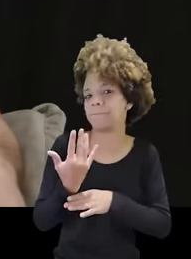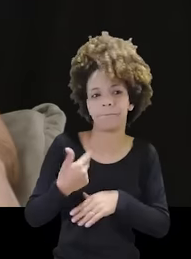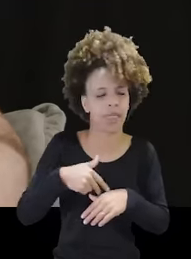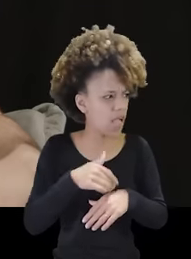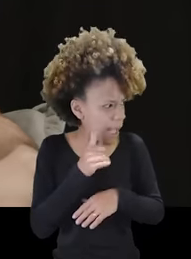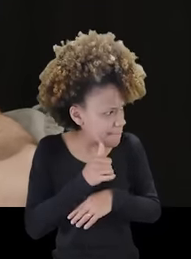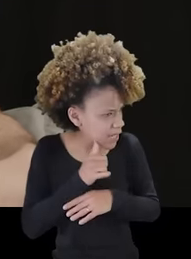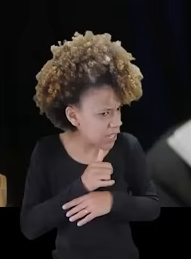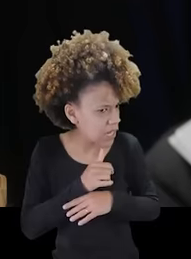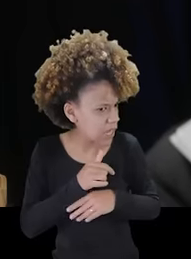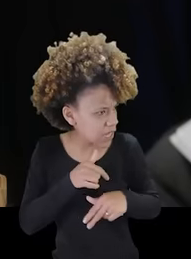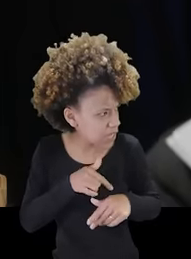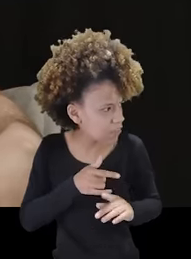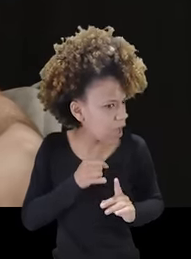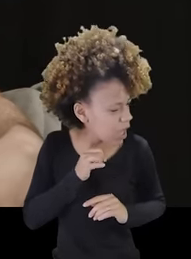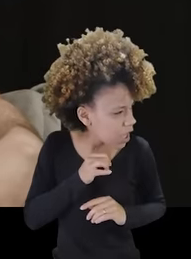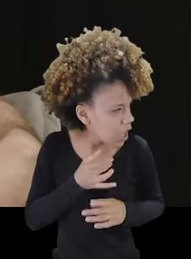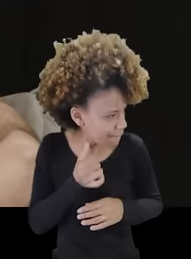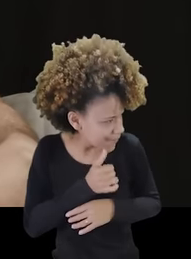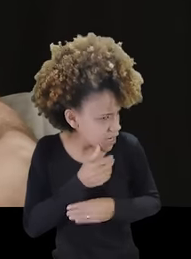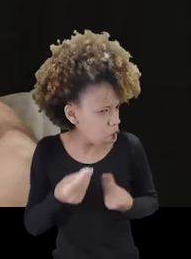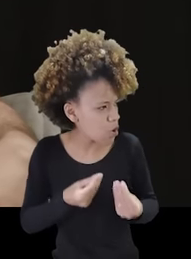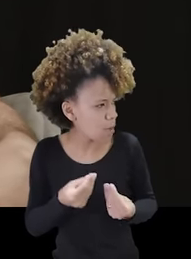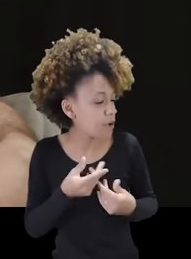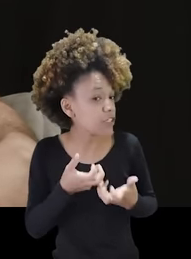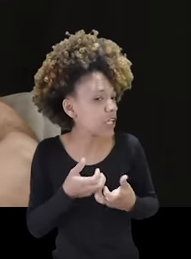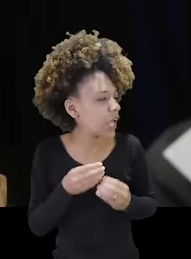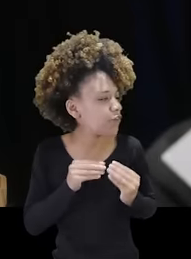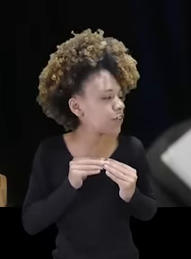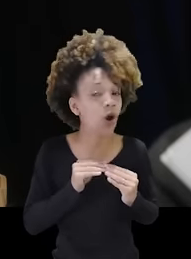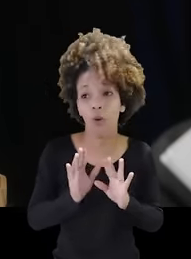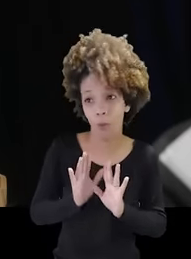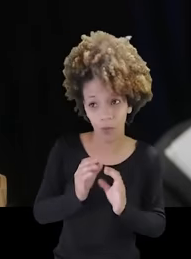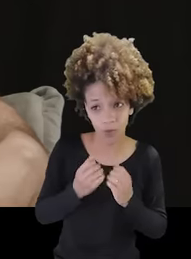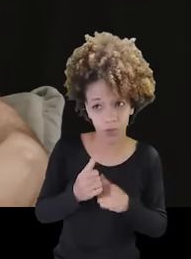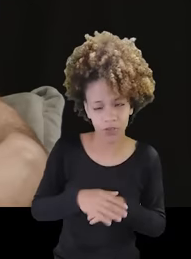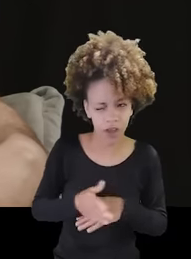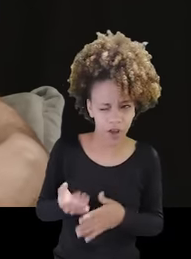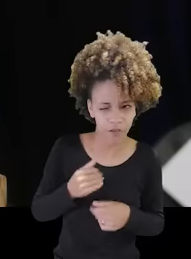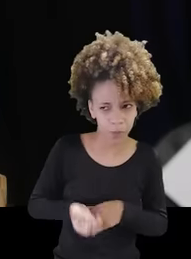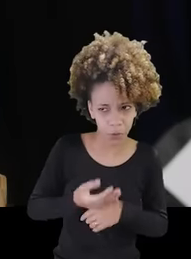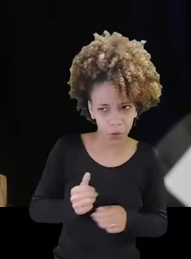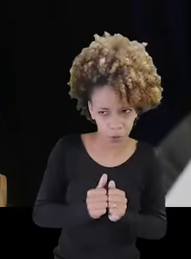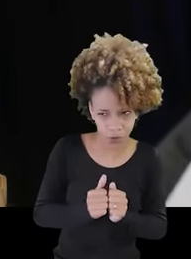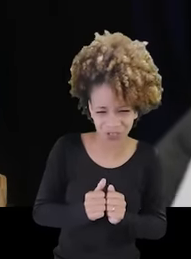assim já vai falar uma coisa como é que abordagem você quer ficar com cara você falou o quê Oi tudo bom